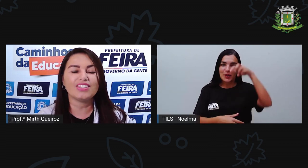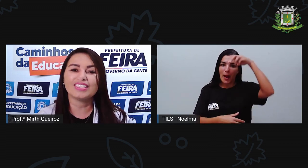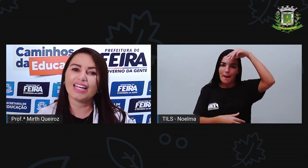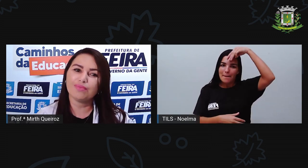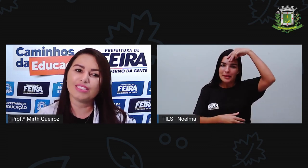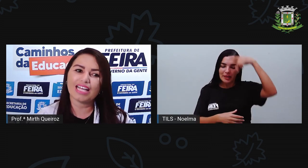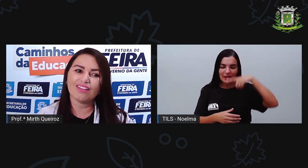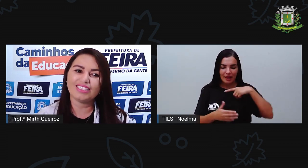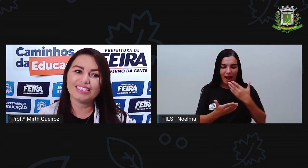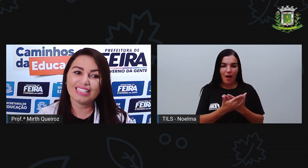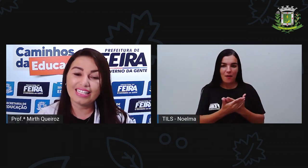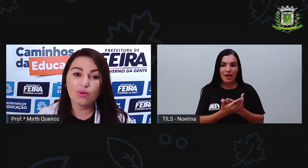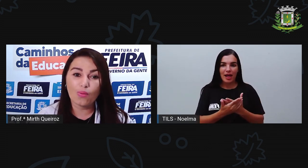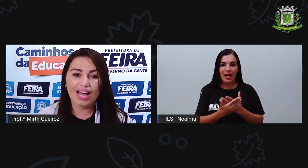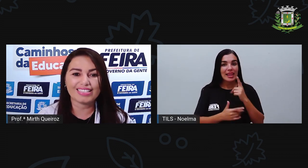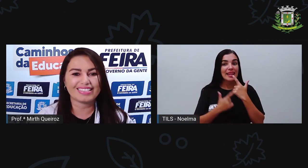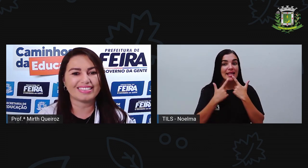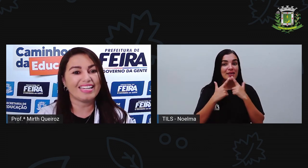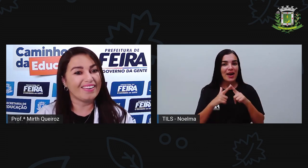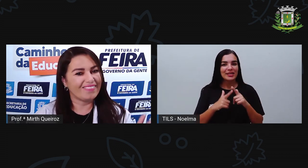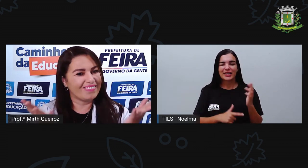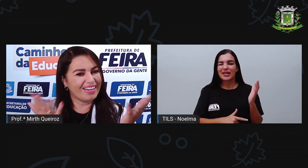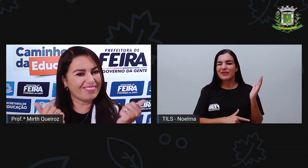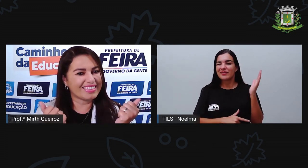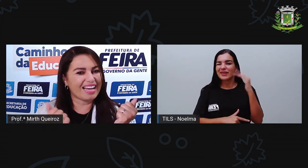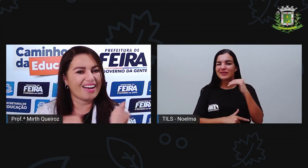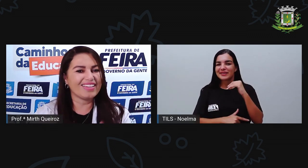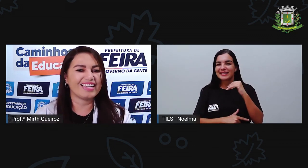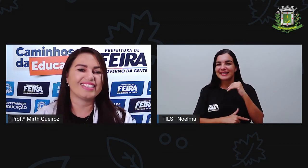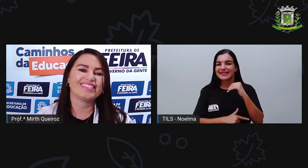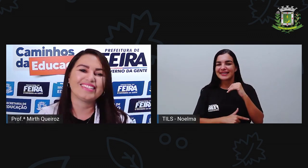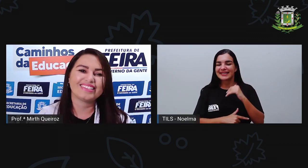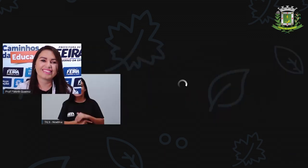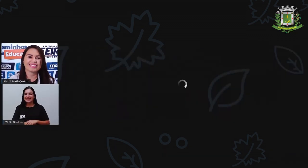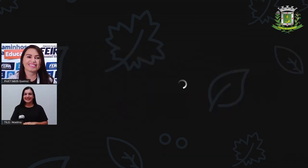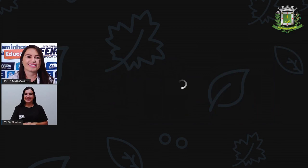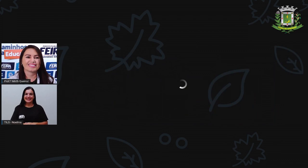Mirce e nós teremos aula de linguagem. Vamos à aula?